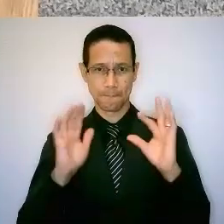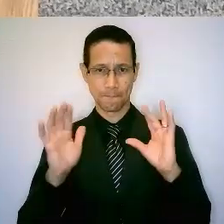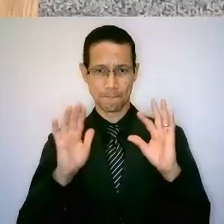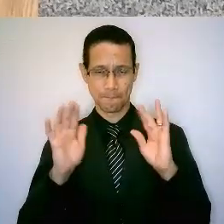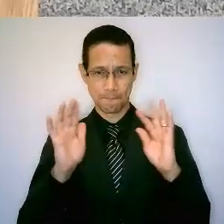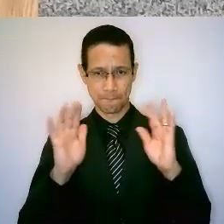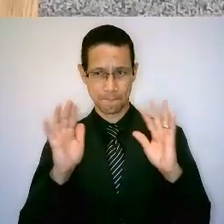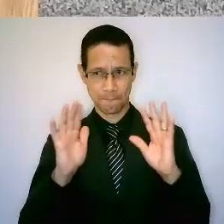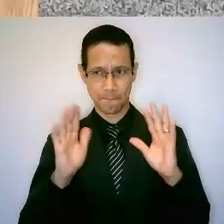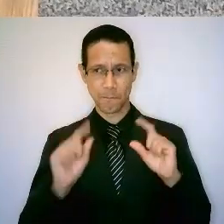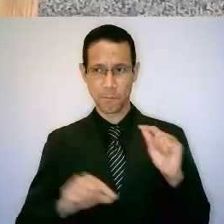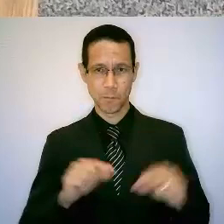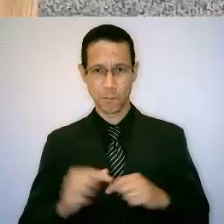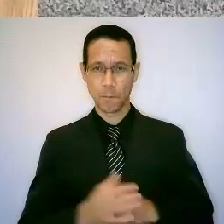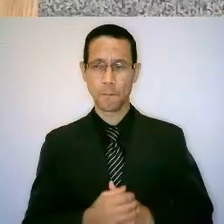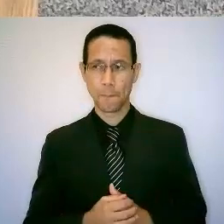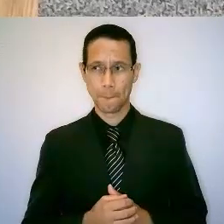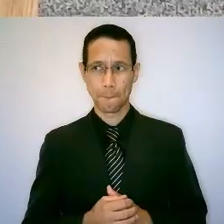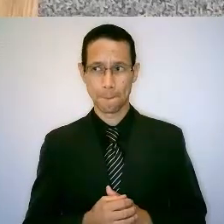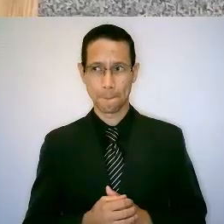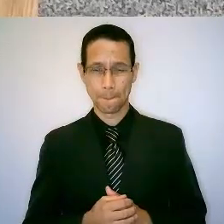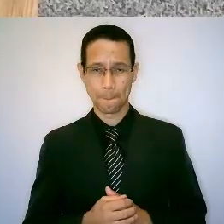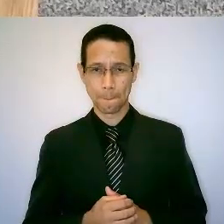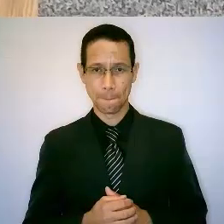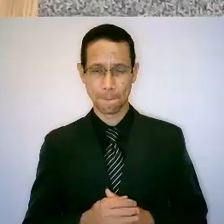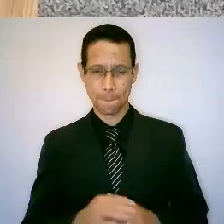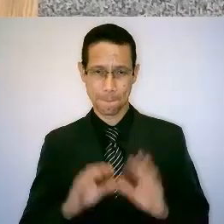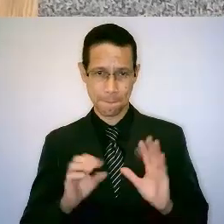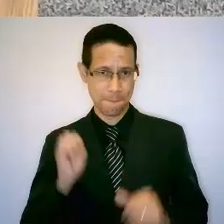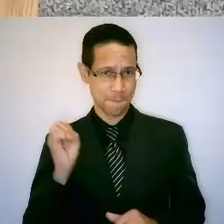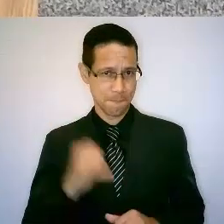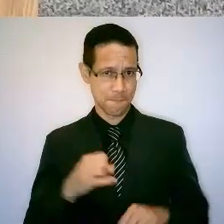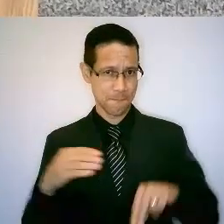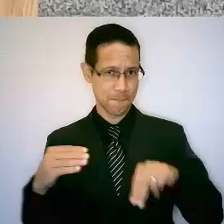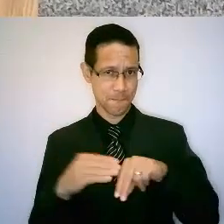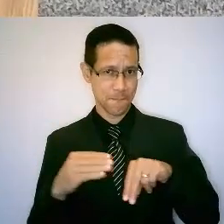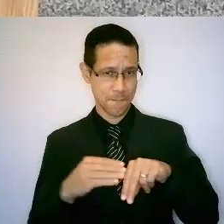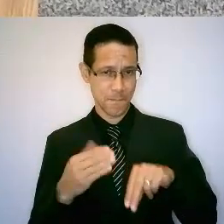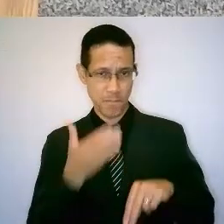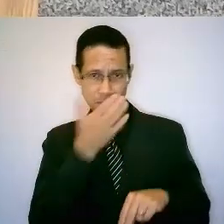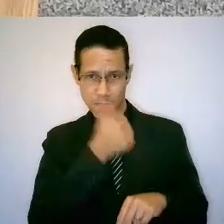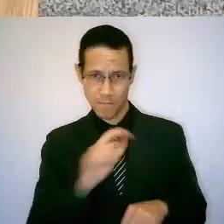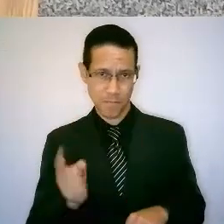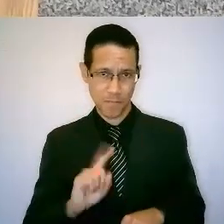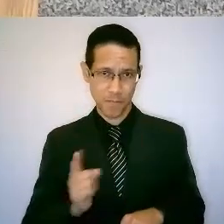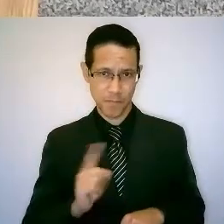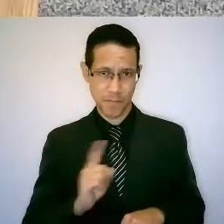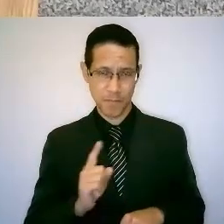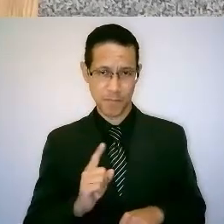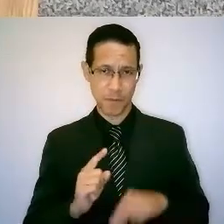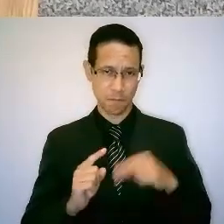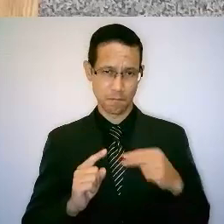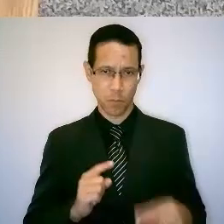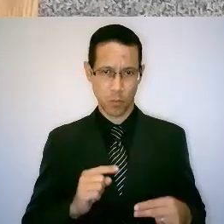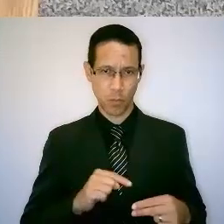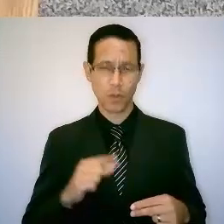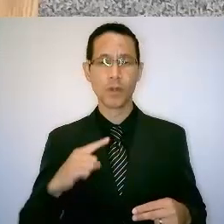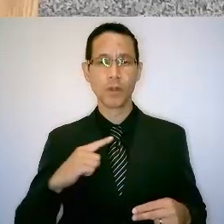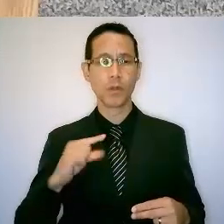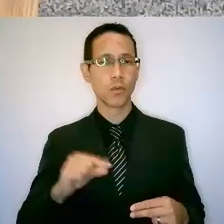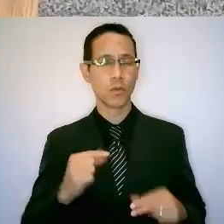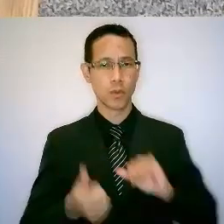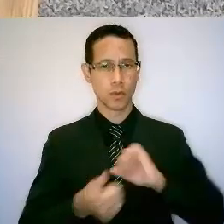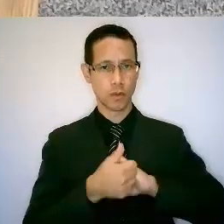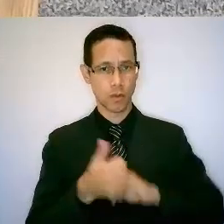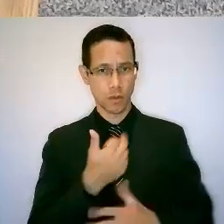nesses autos esse mês basicamente é se a vítima não sobreviveu seu homicídio foi Consumado automaticamente teríamos ter qualificadora que